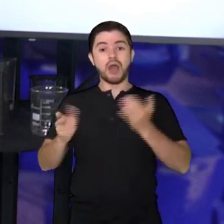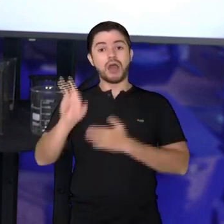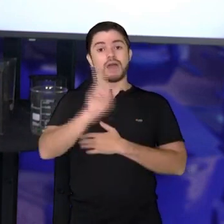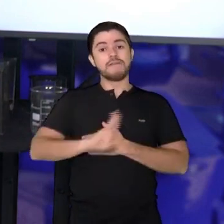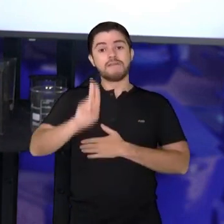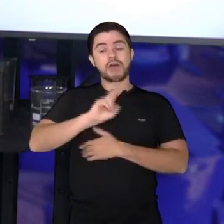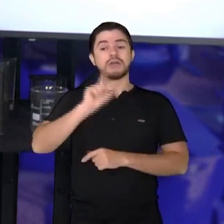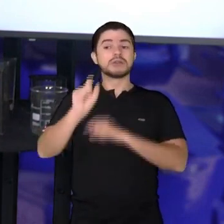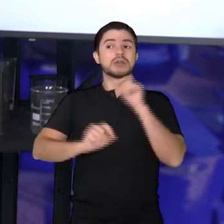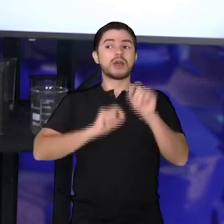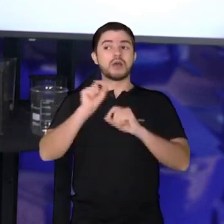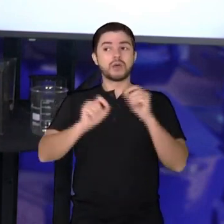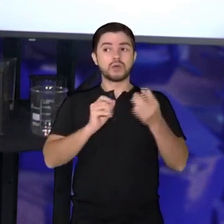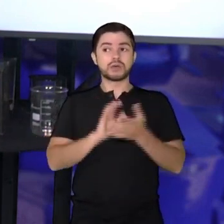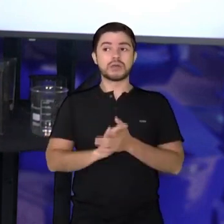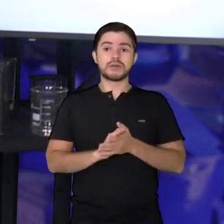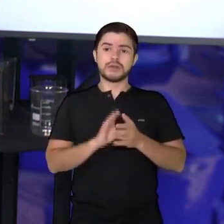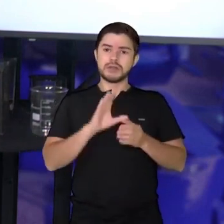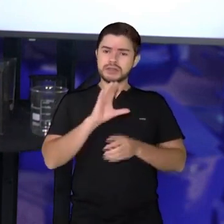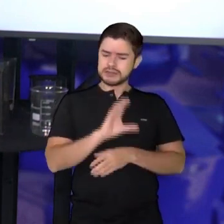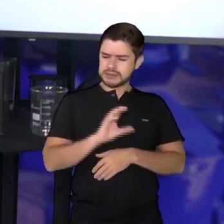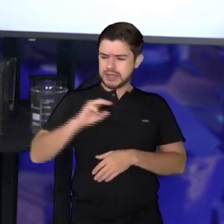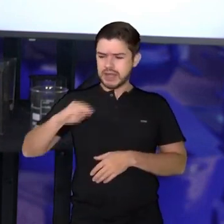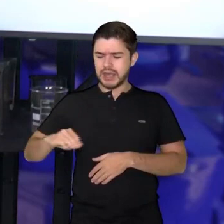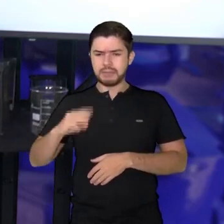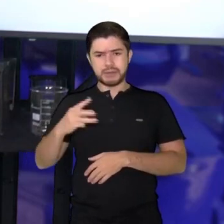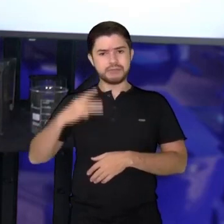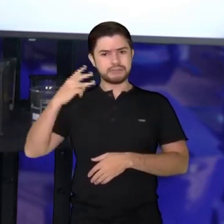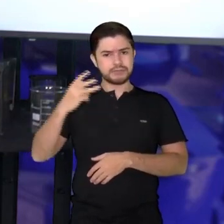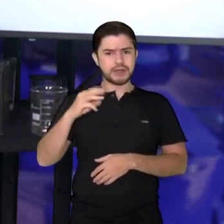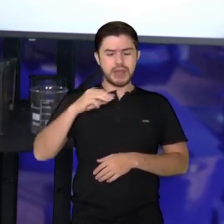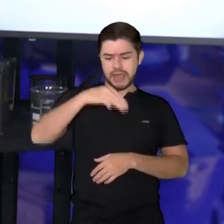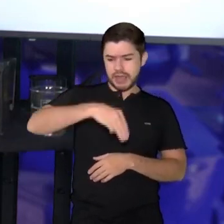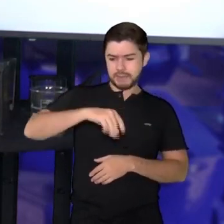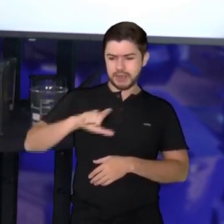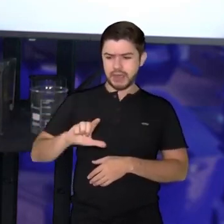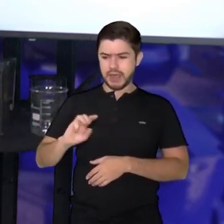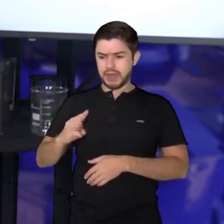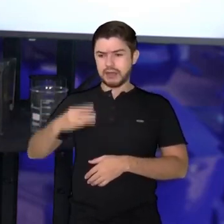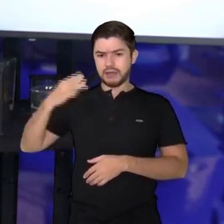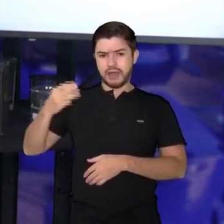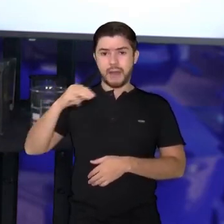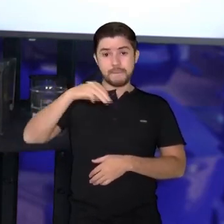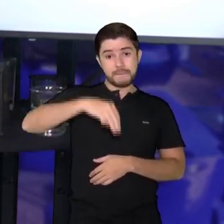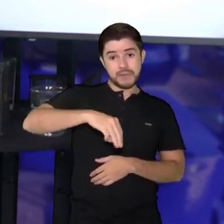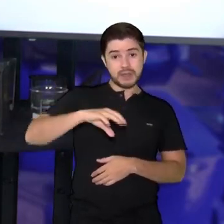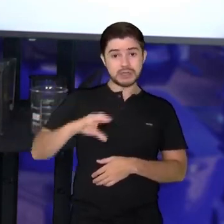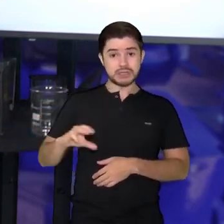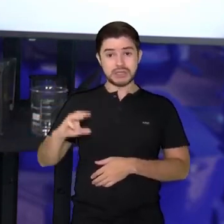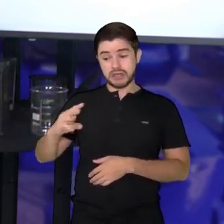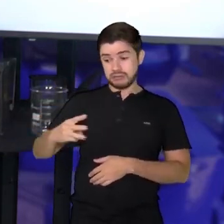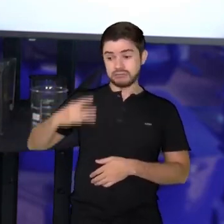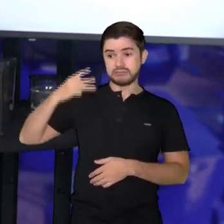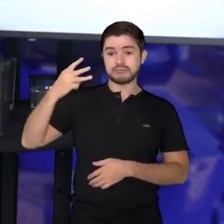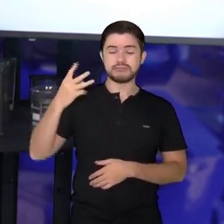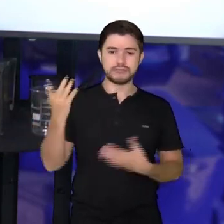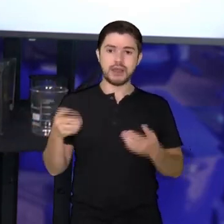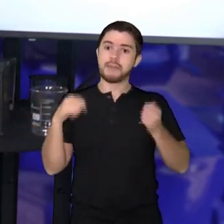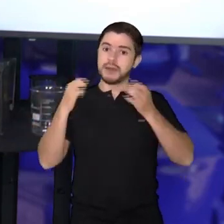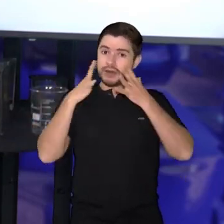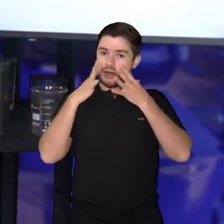uma notação com centímetros cúbicos, milímetros cúbicos, metros cúbicos, então temos que se atentar a